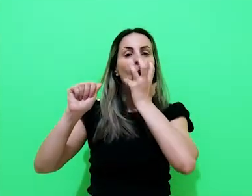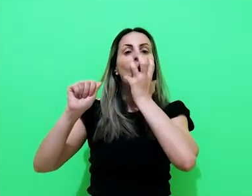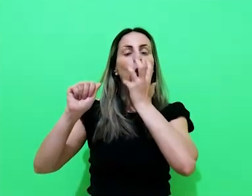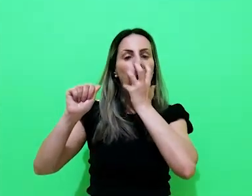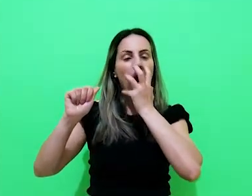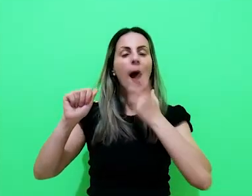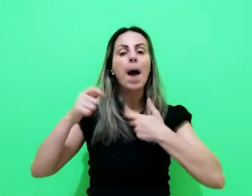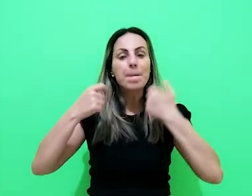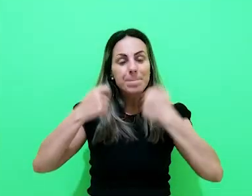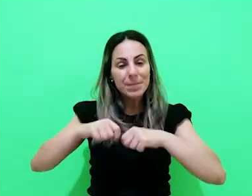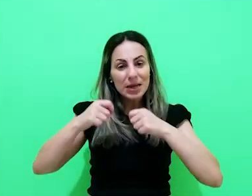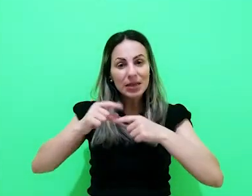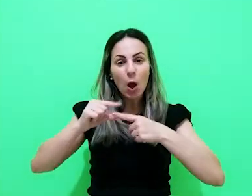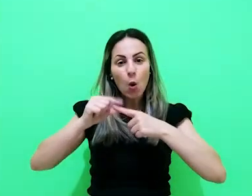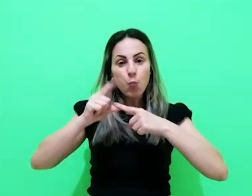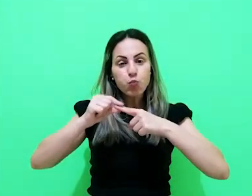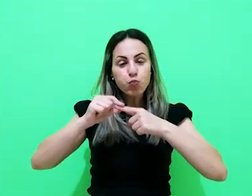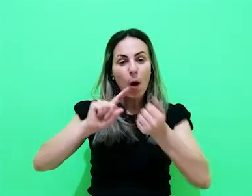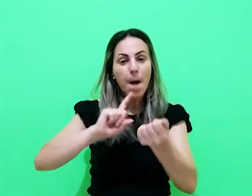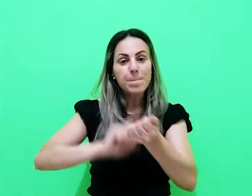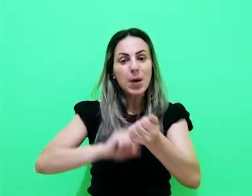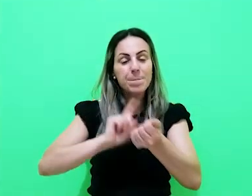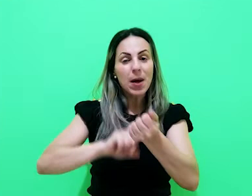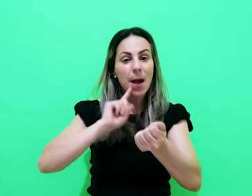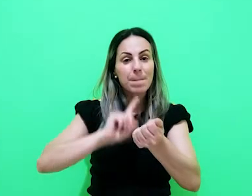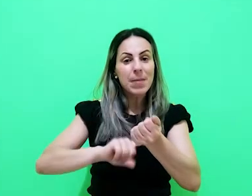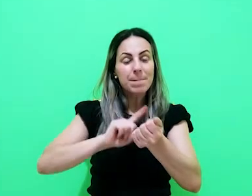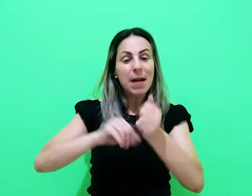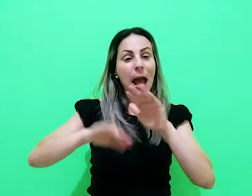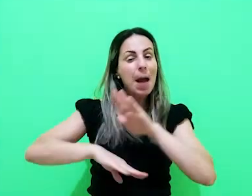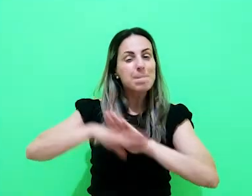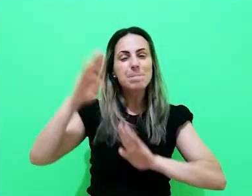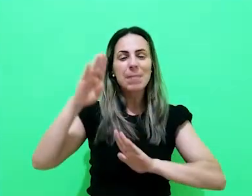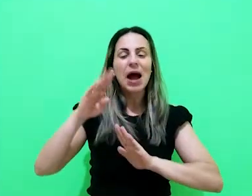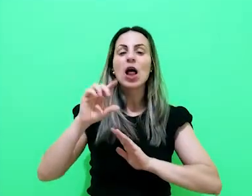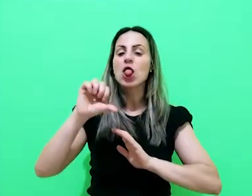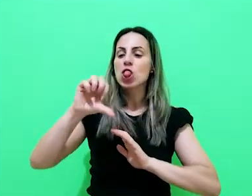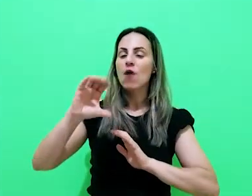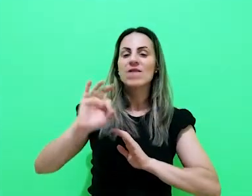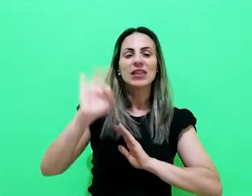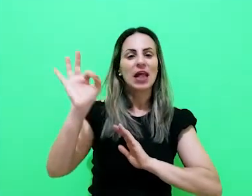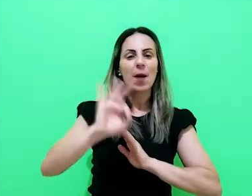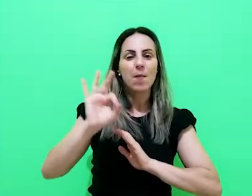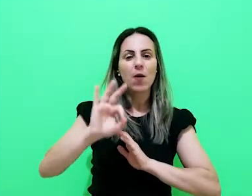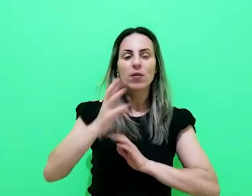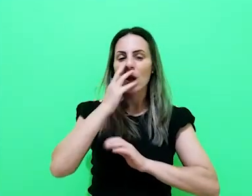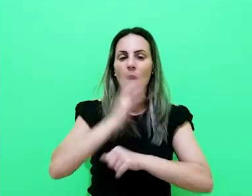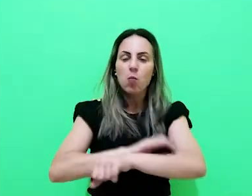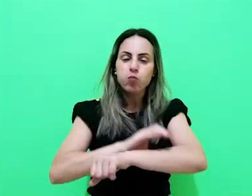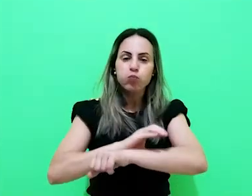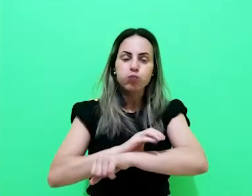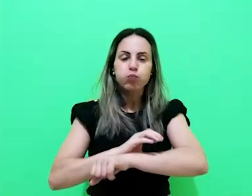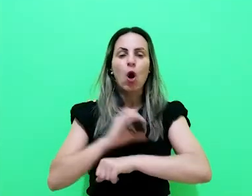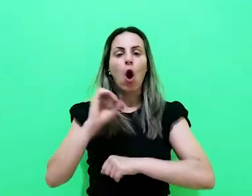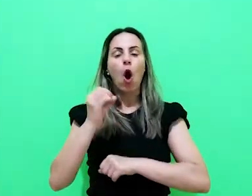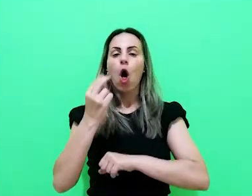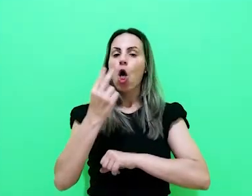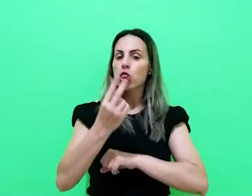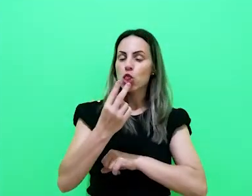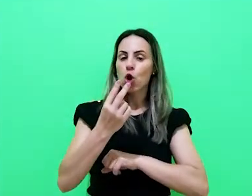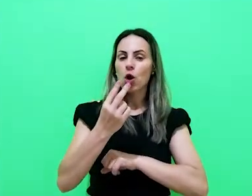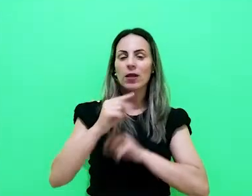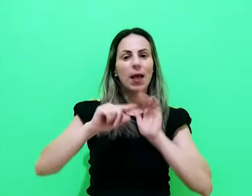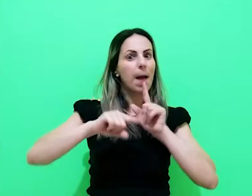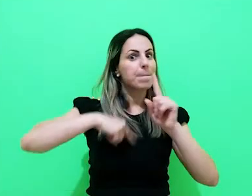nesse paciente, um oxímetro de pulso maior do que 90%, uma pressão de O2 de 60 milímetros de mercúrio